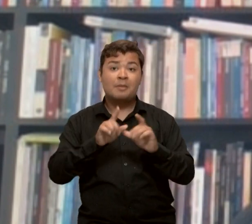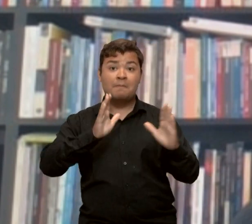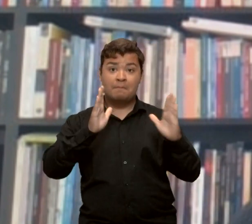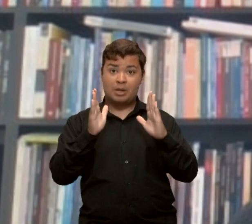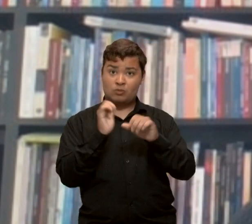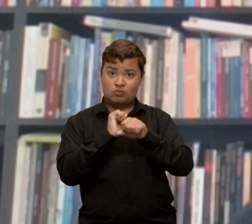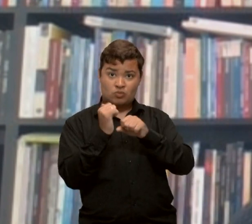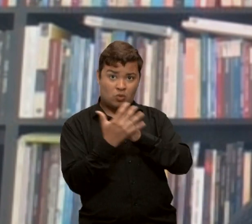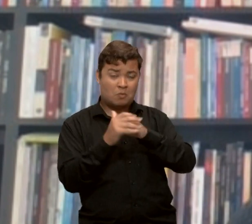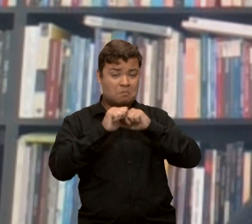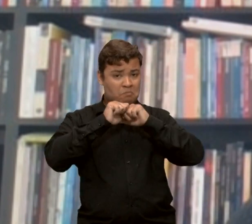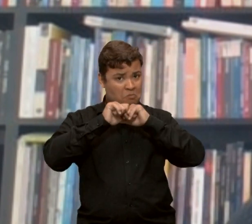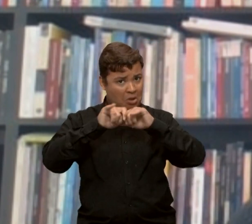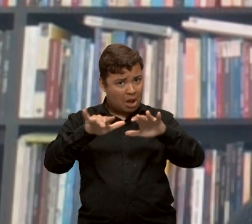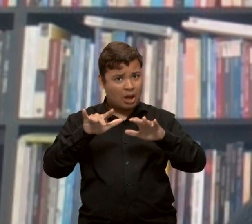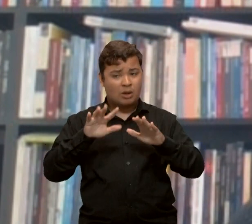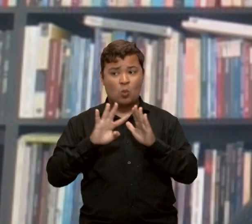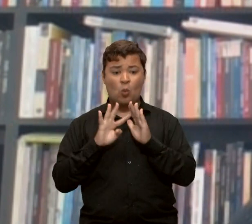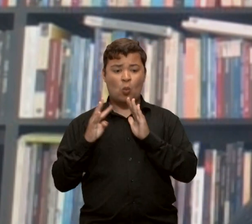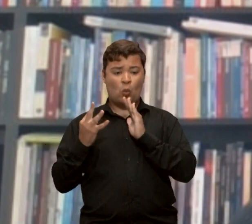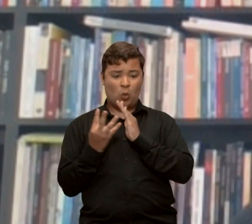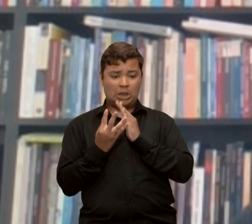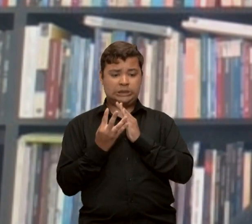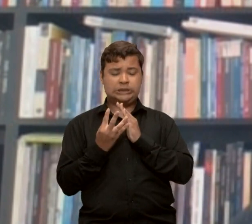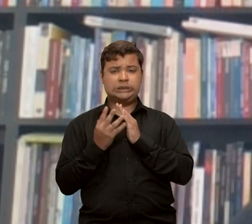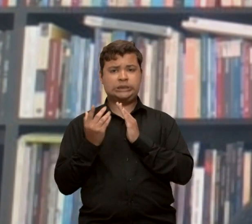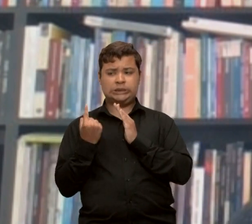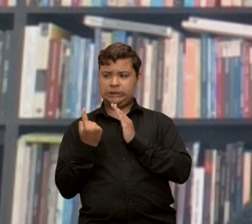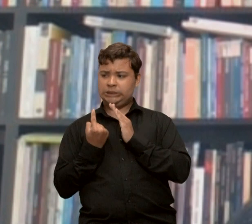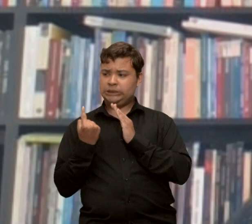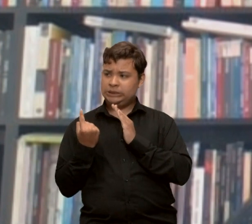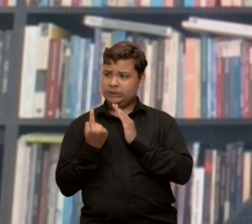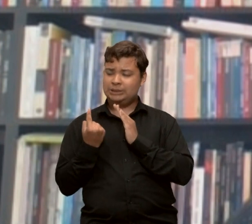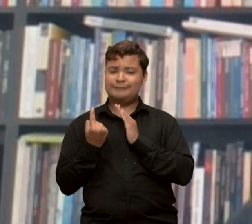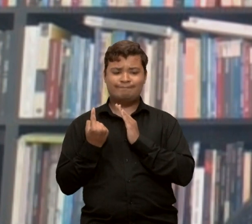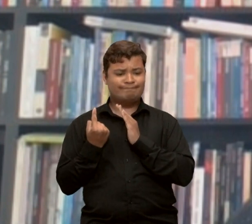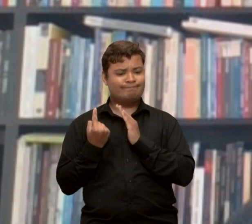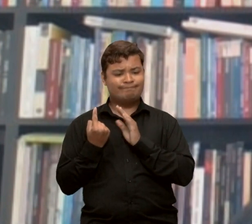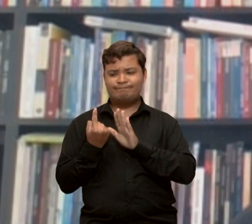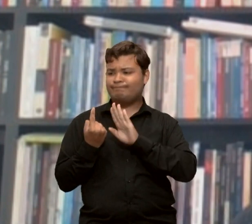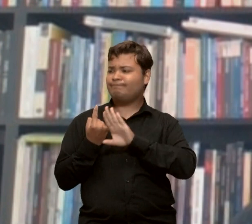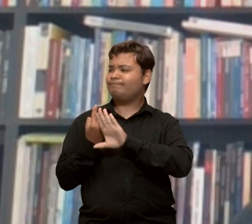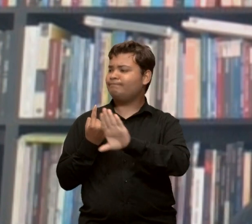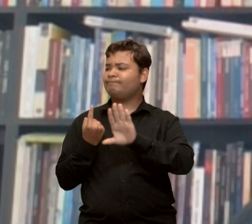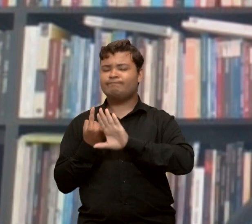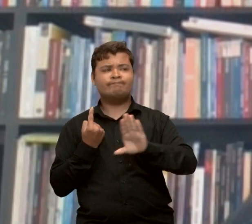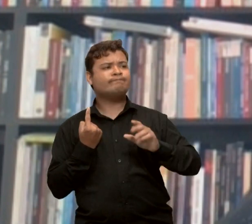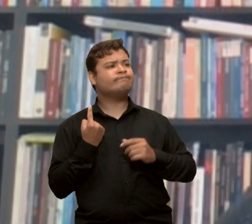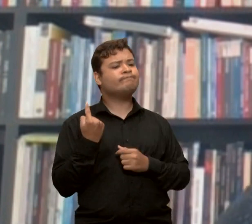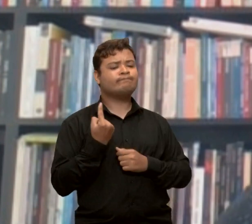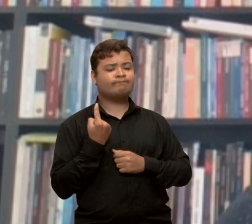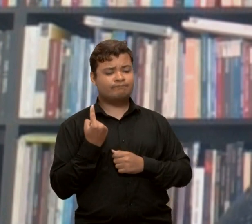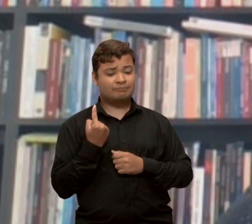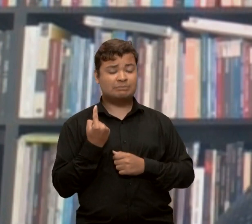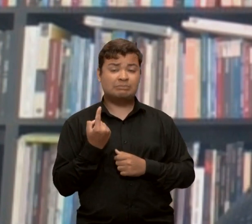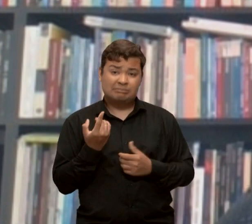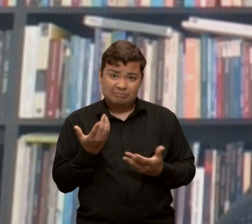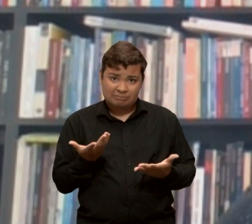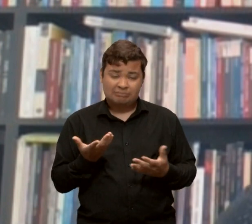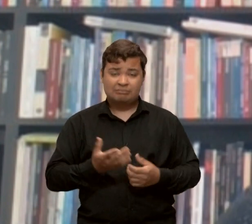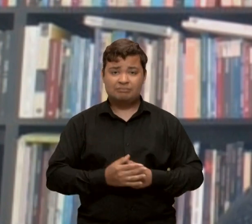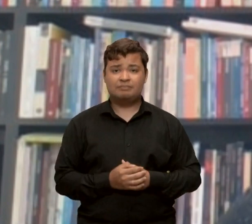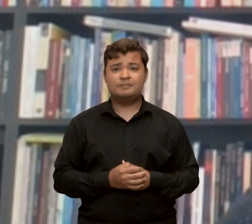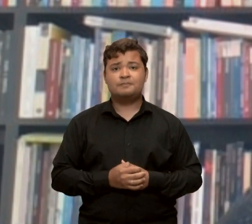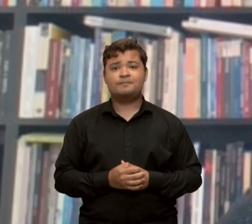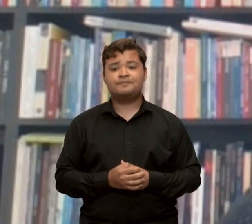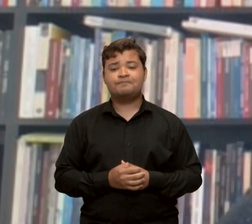Covid-19, ficamos muito solitários, muito individualistas e acabamos ficando bem devido ao avanço tecnológico. Então, eu creio que